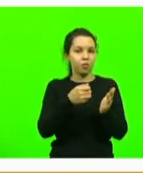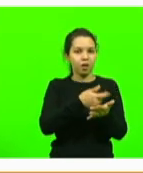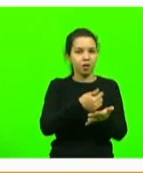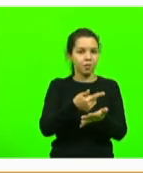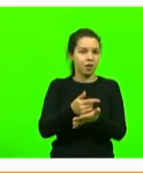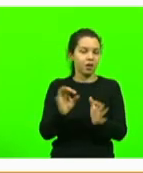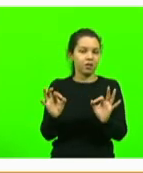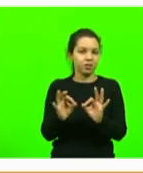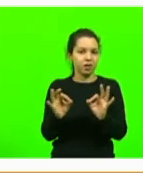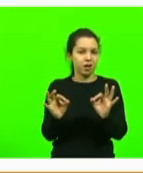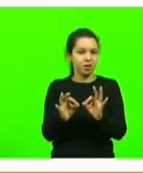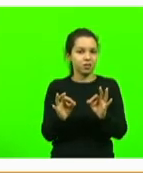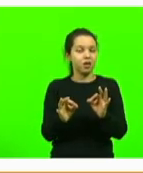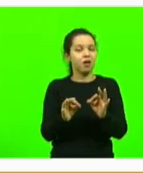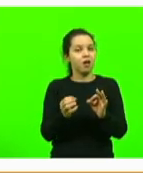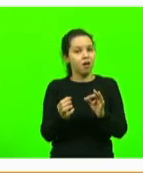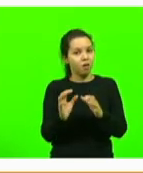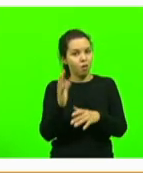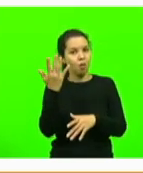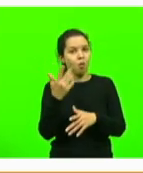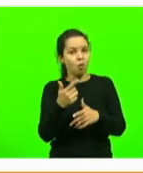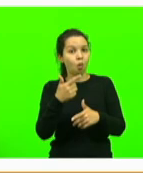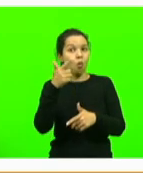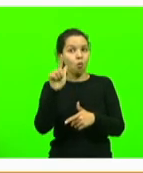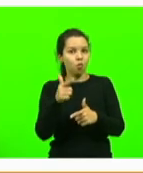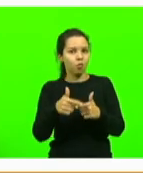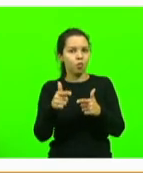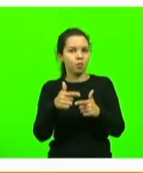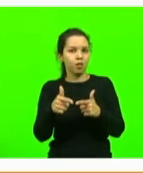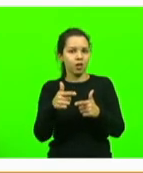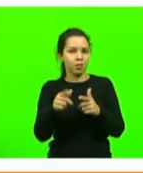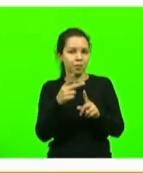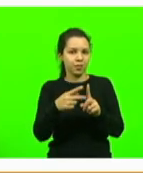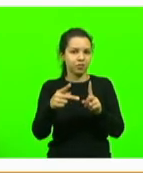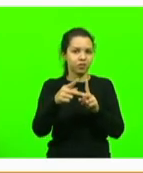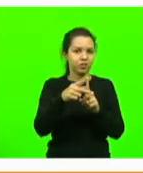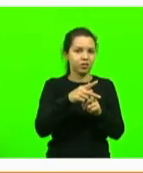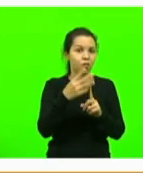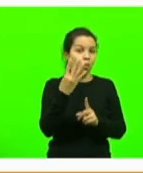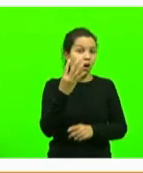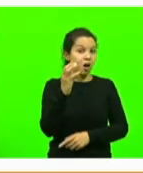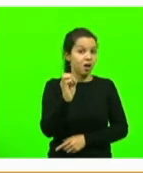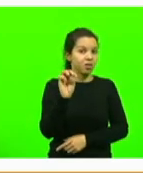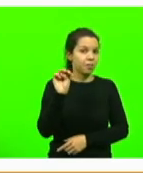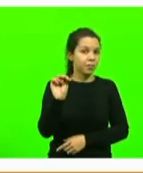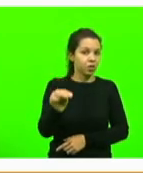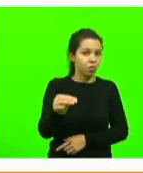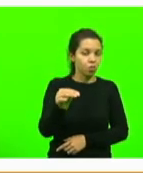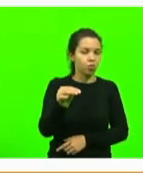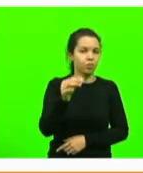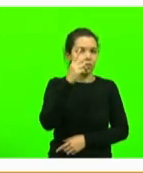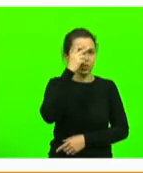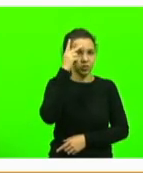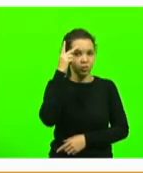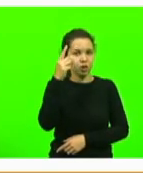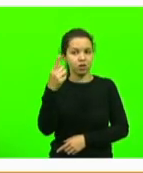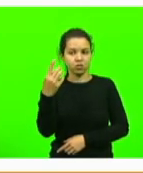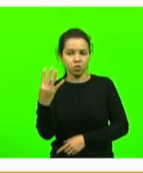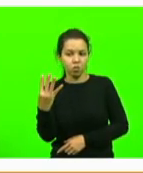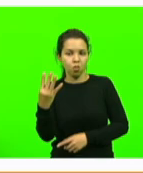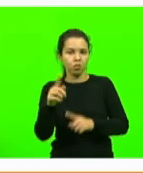problema Previdenciário né São 40 milhões de pessoas é só a gente somando né 14 mais